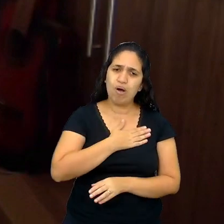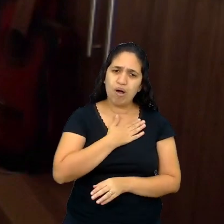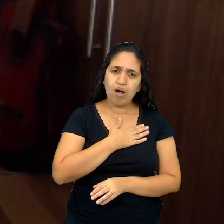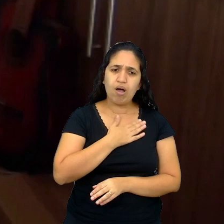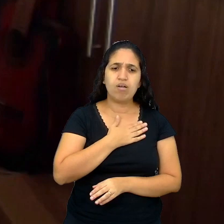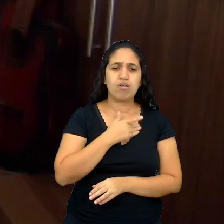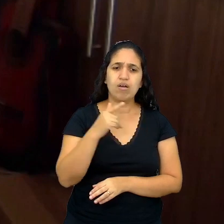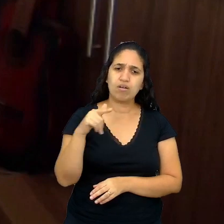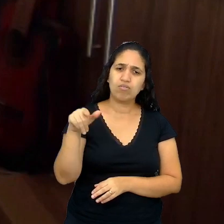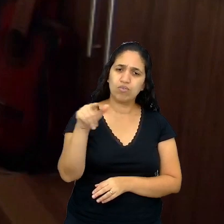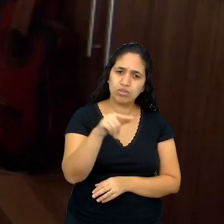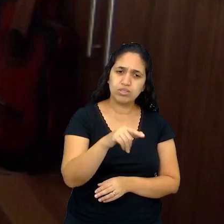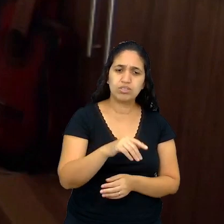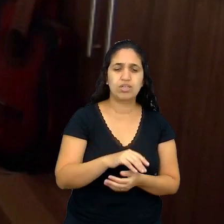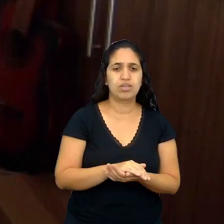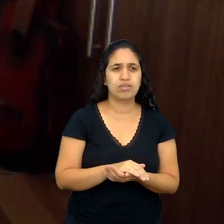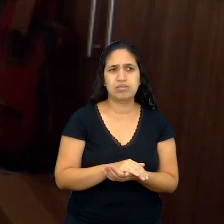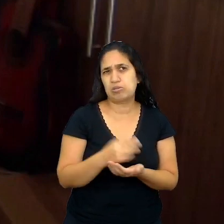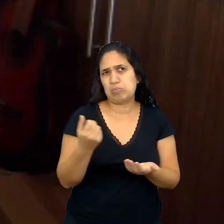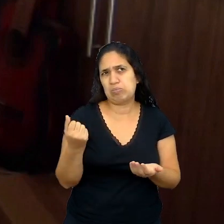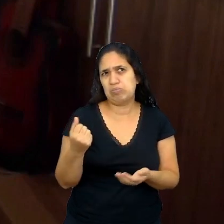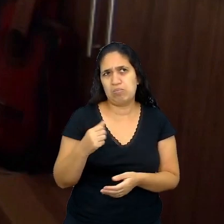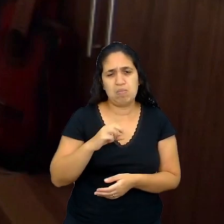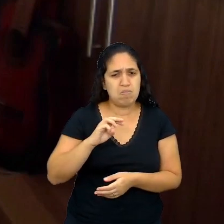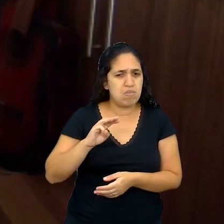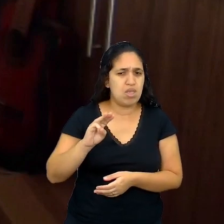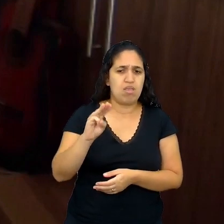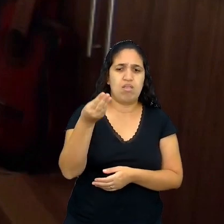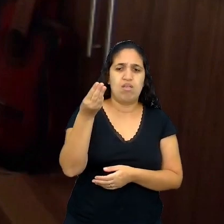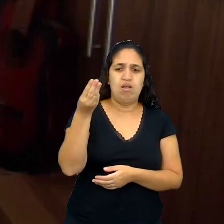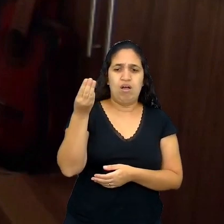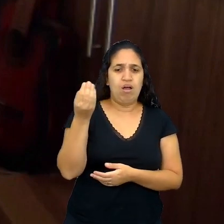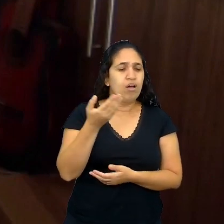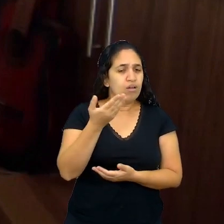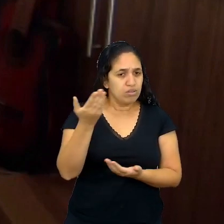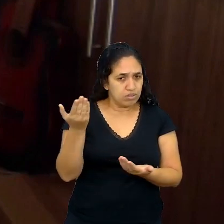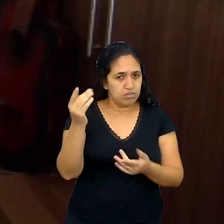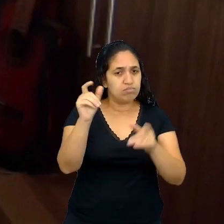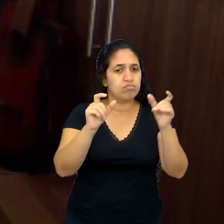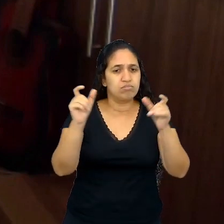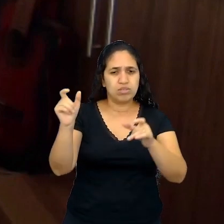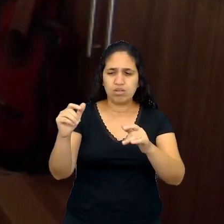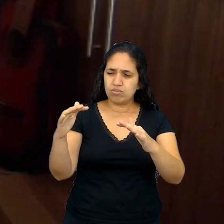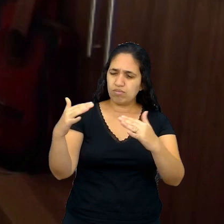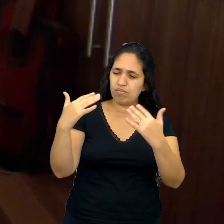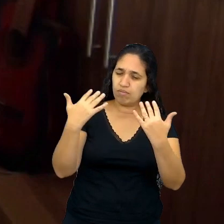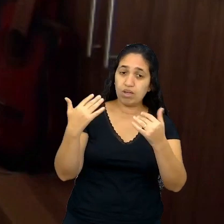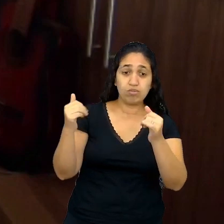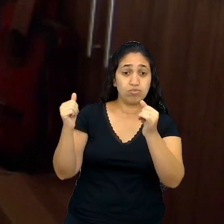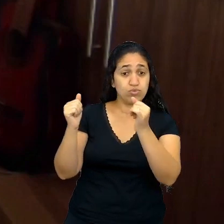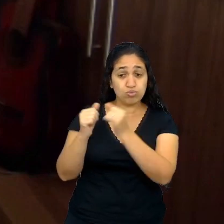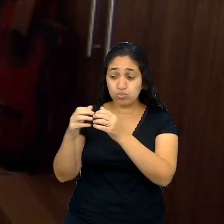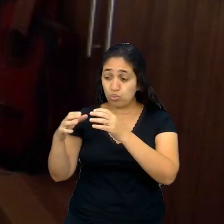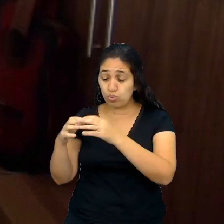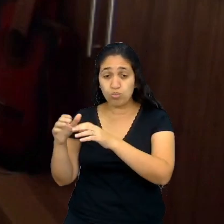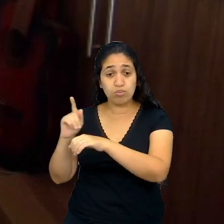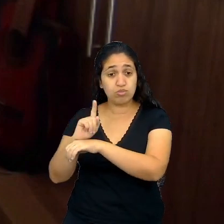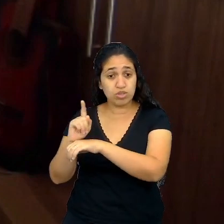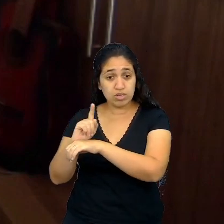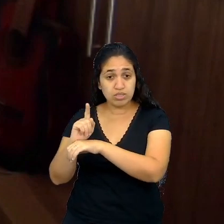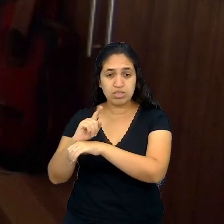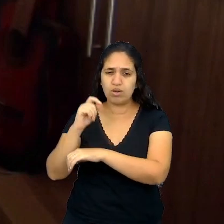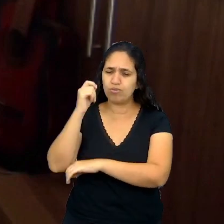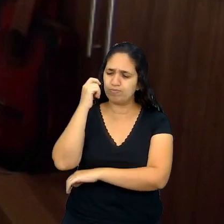estão me ouvindo, que geralmente são milhares de pessoas, né, eu gostaria muito que você, junto com seus gestores, considerassem